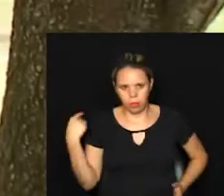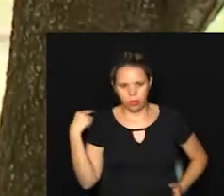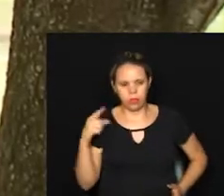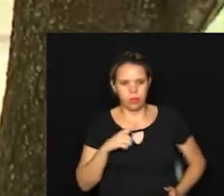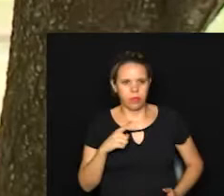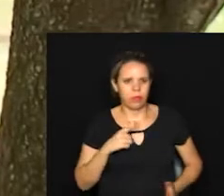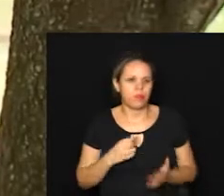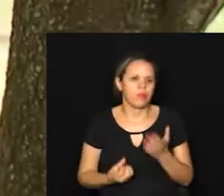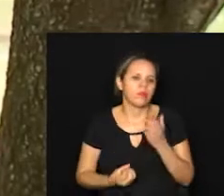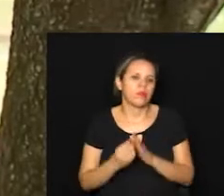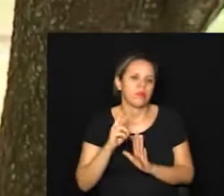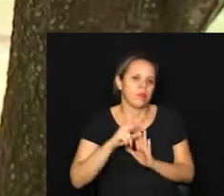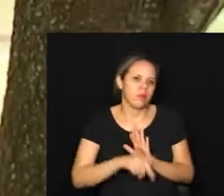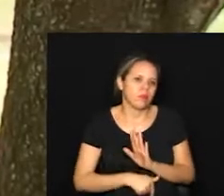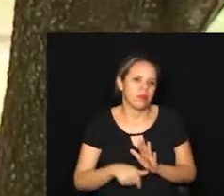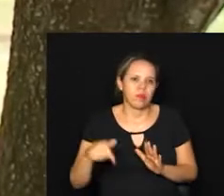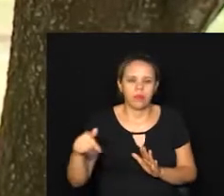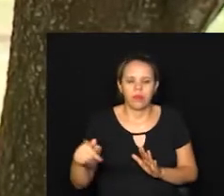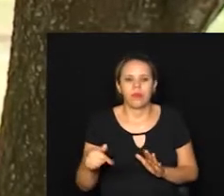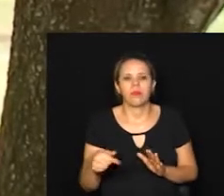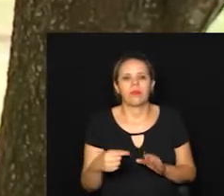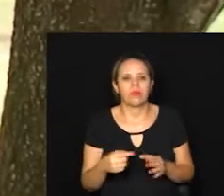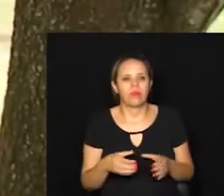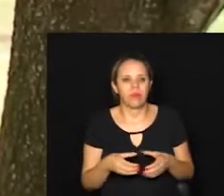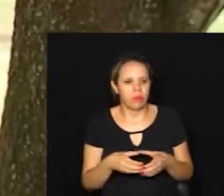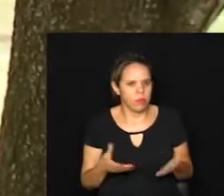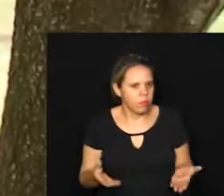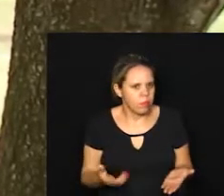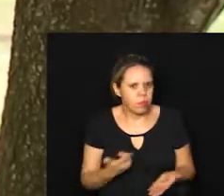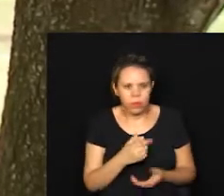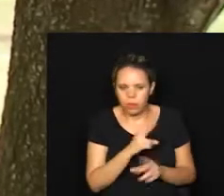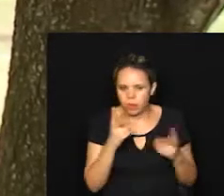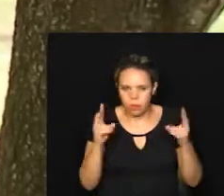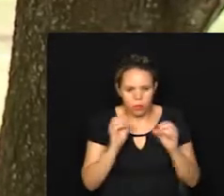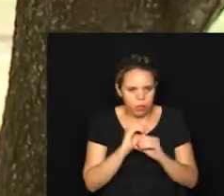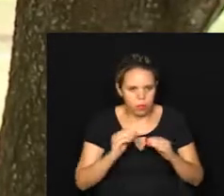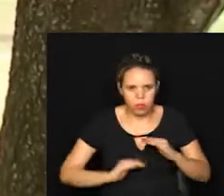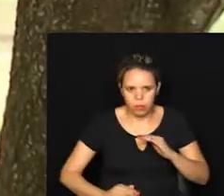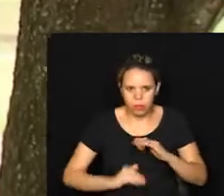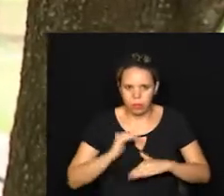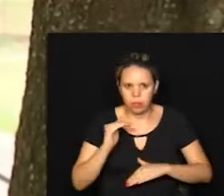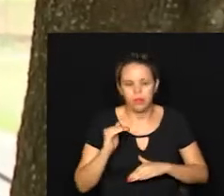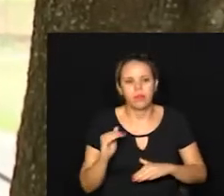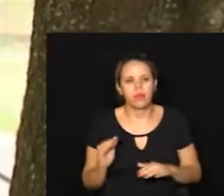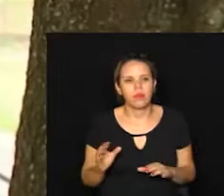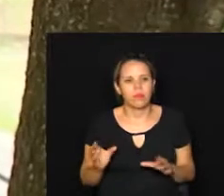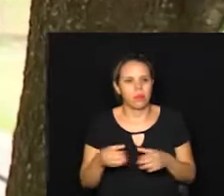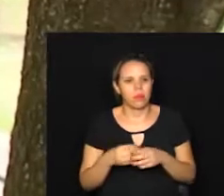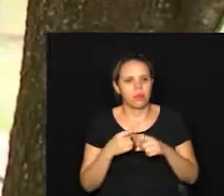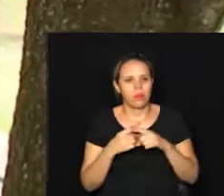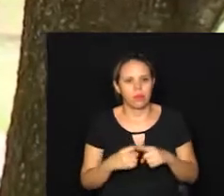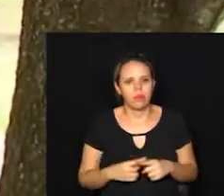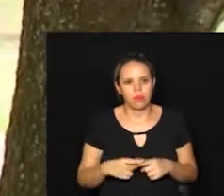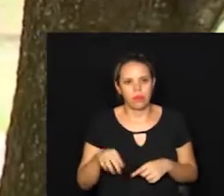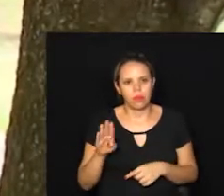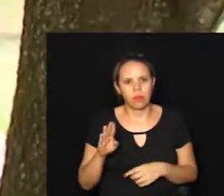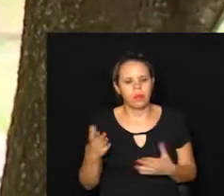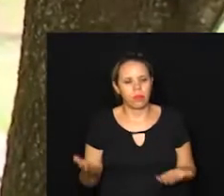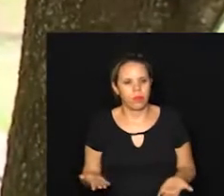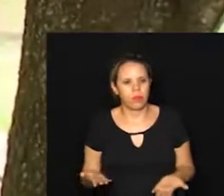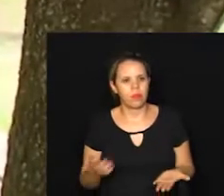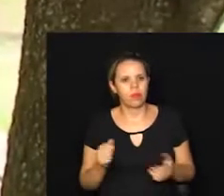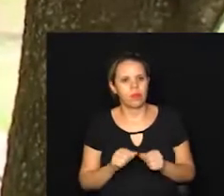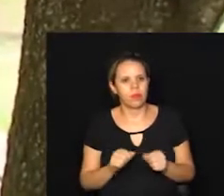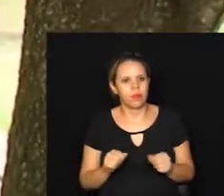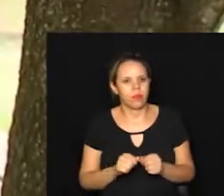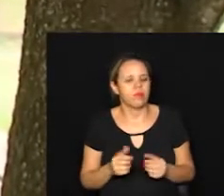vinha de uma série de 7 partidas sem vitória na zona de rebaixamento da Série A do Campeonato Brasileiro e foi enfrentar o Guarani,